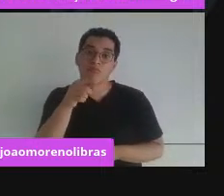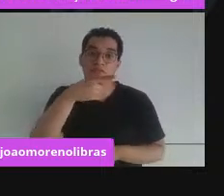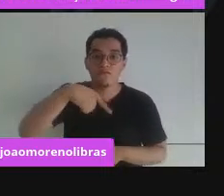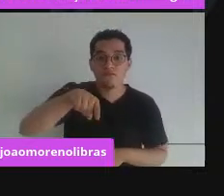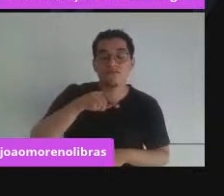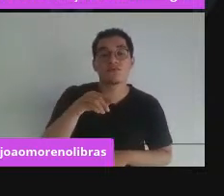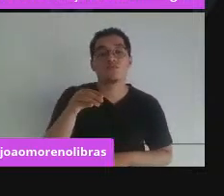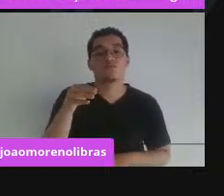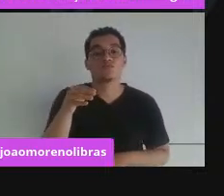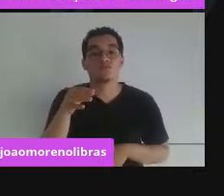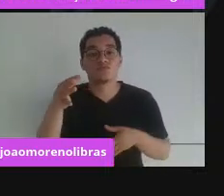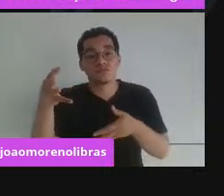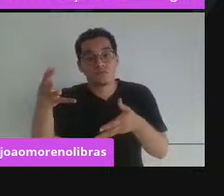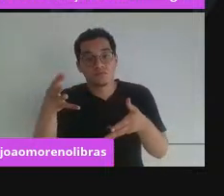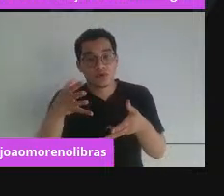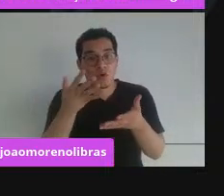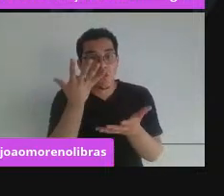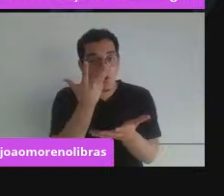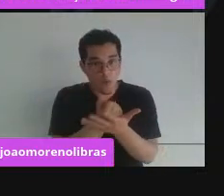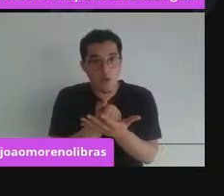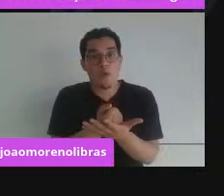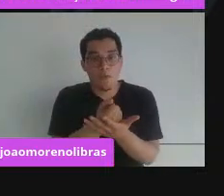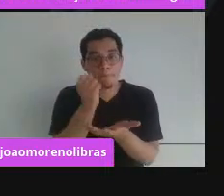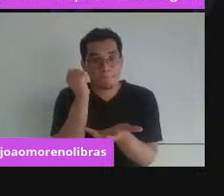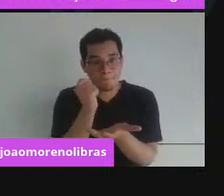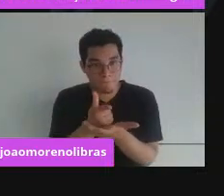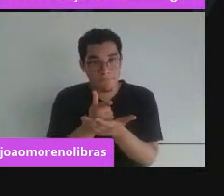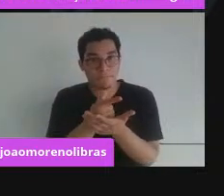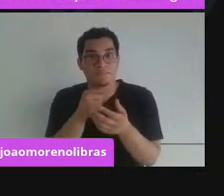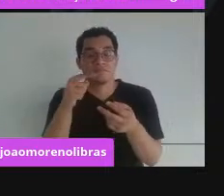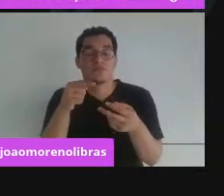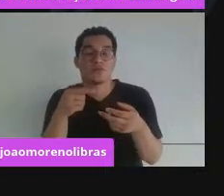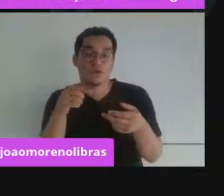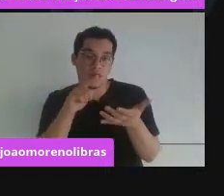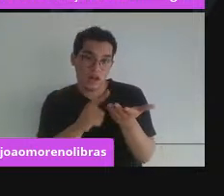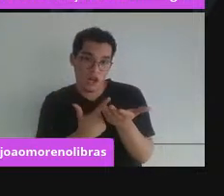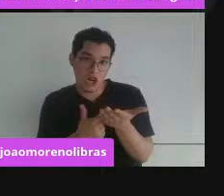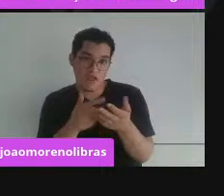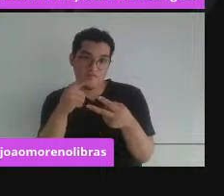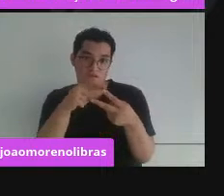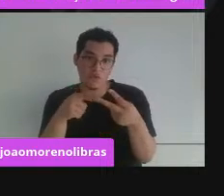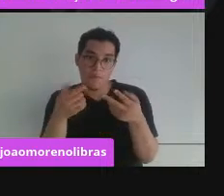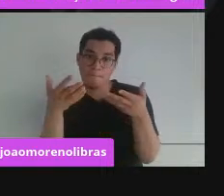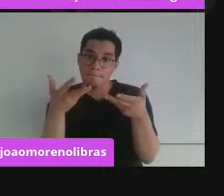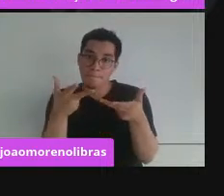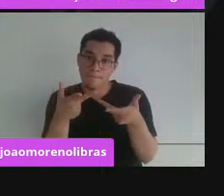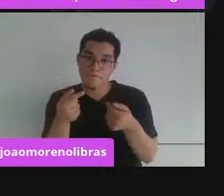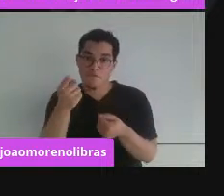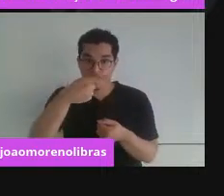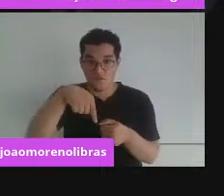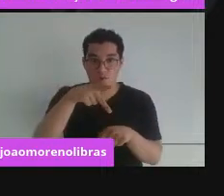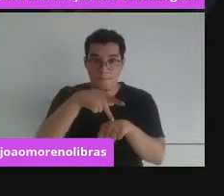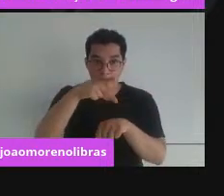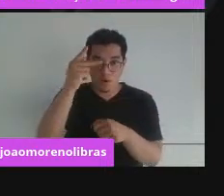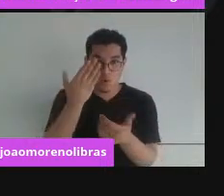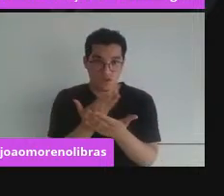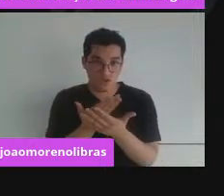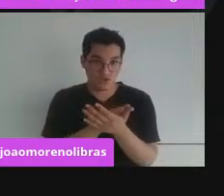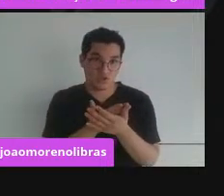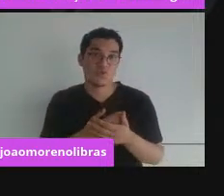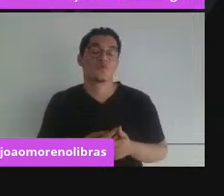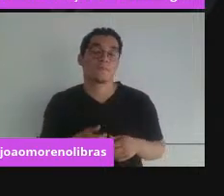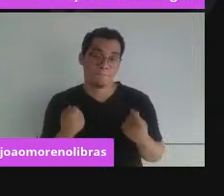citando aqui, já recebi, e são excelentes os dois livros. Quem está em pós não pode deixar de adquiri-los. Compra